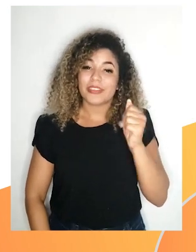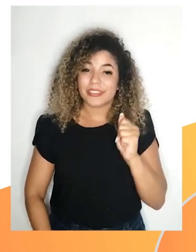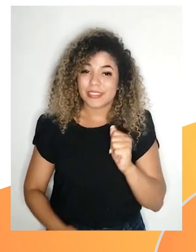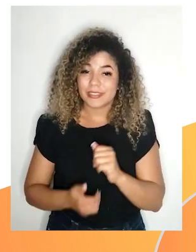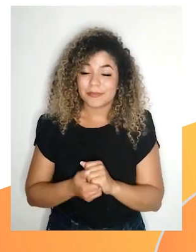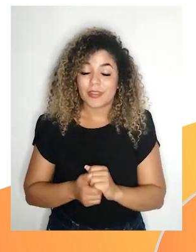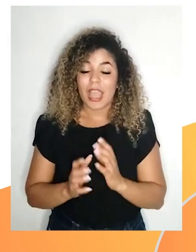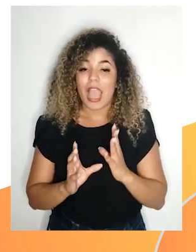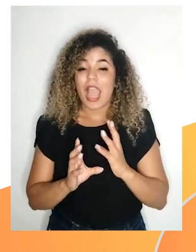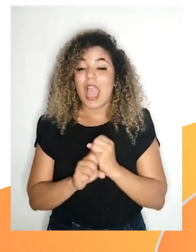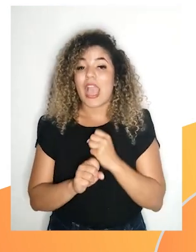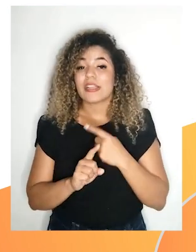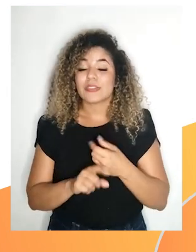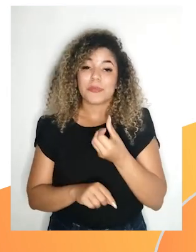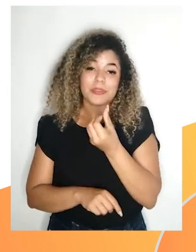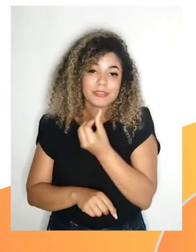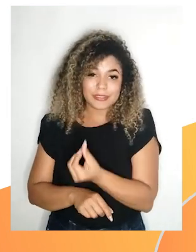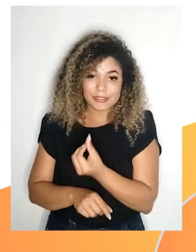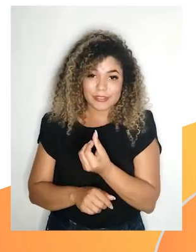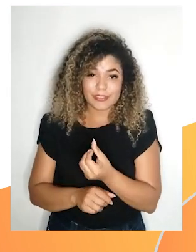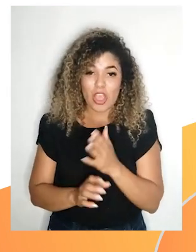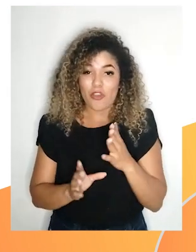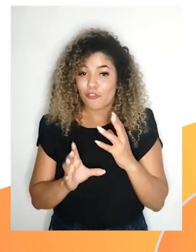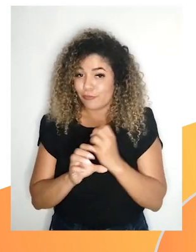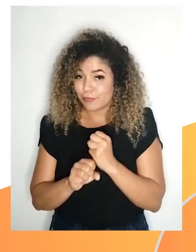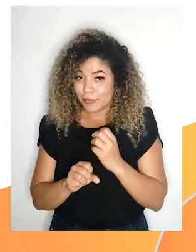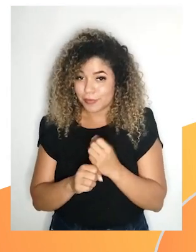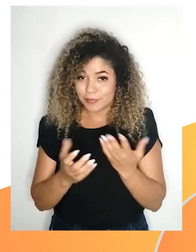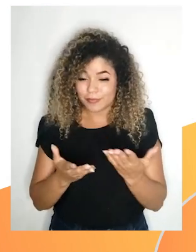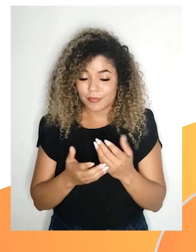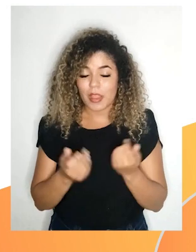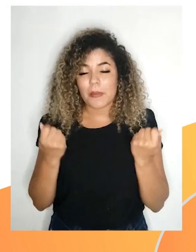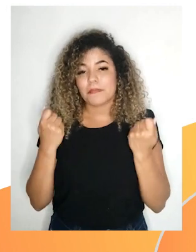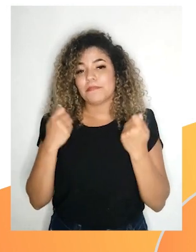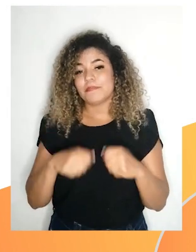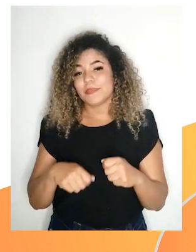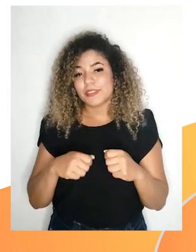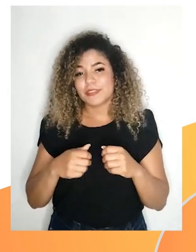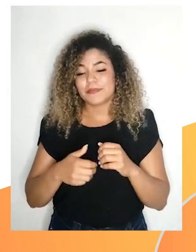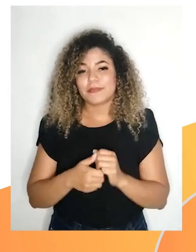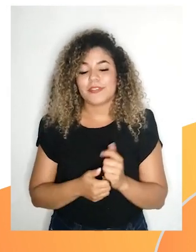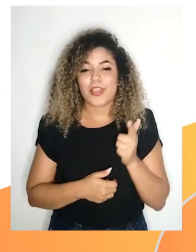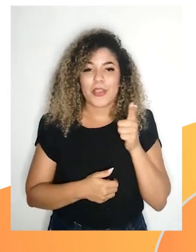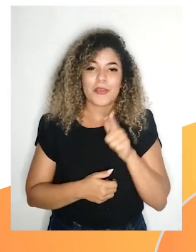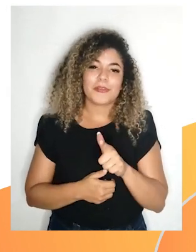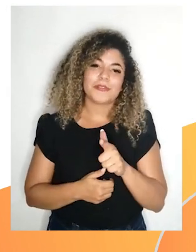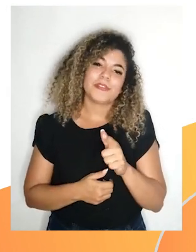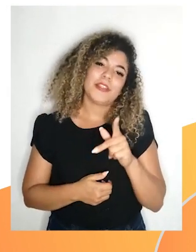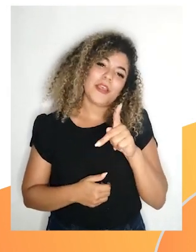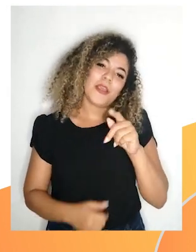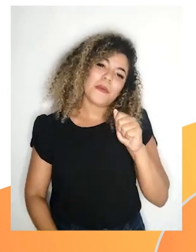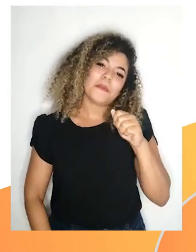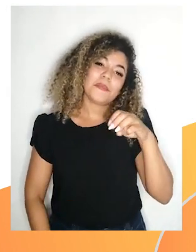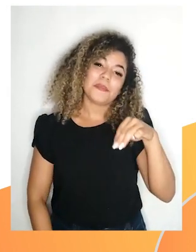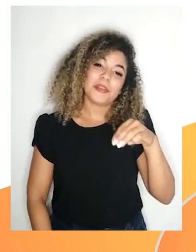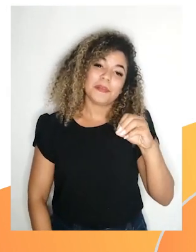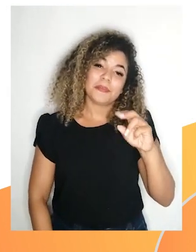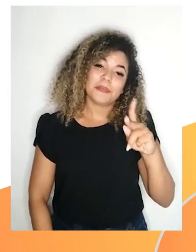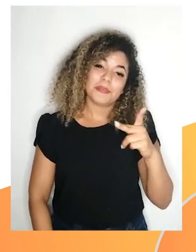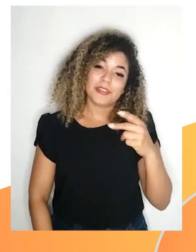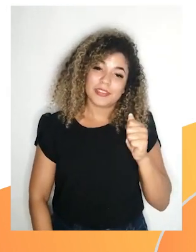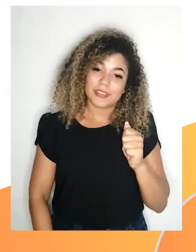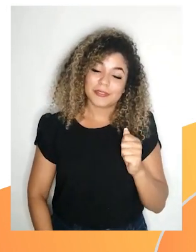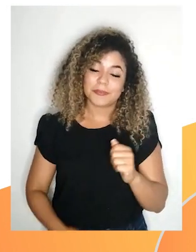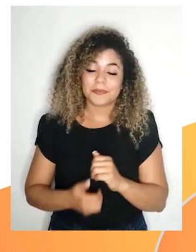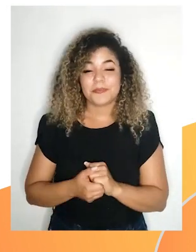a soma de 6. Vamos calcular as possibilidades para sair uma pamonha, que é